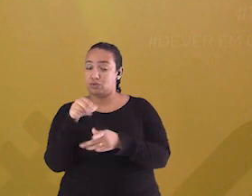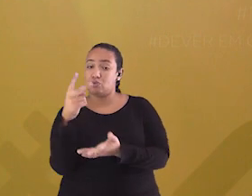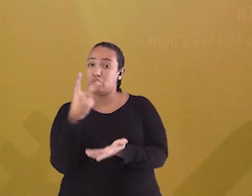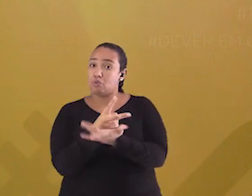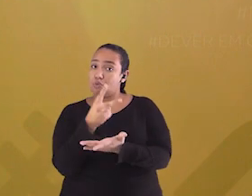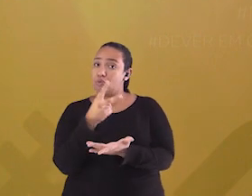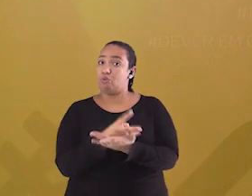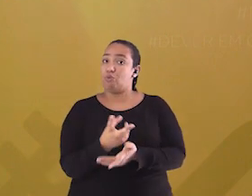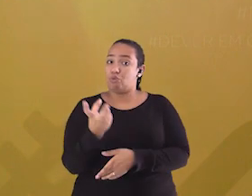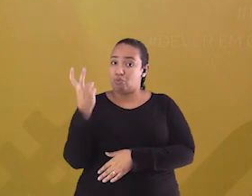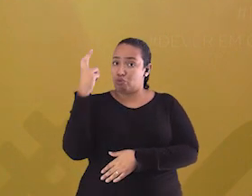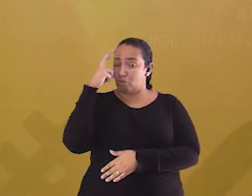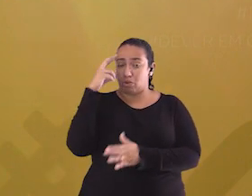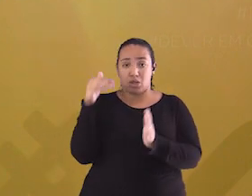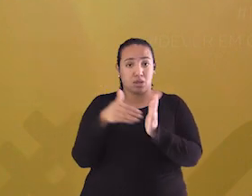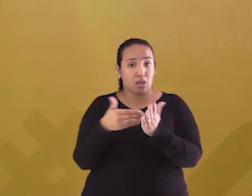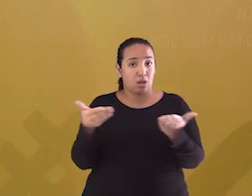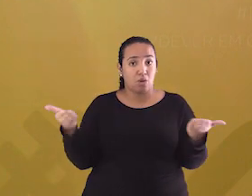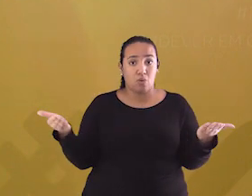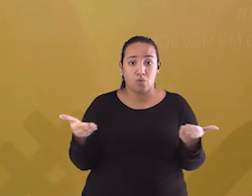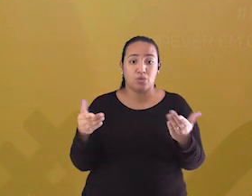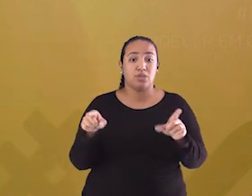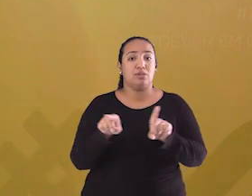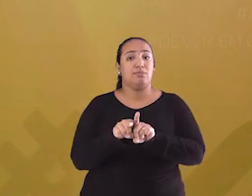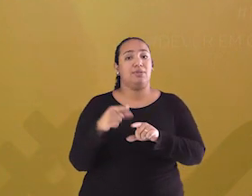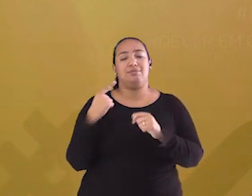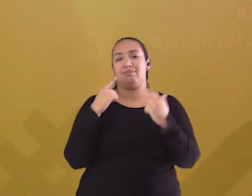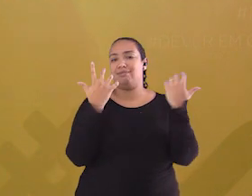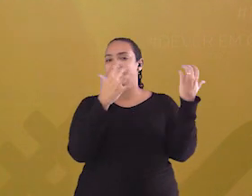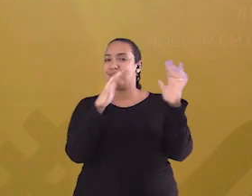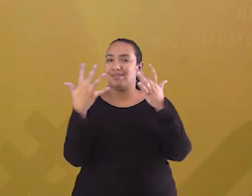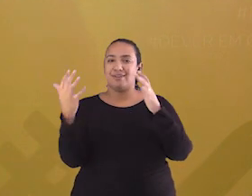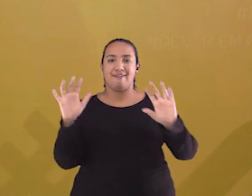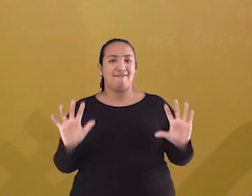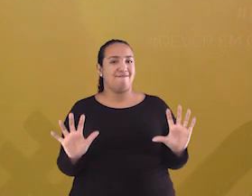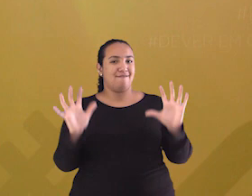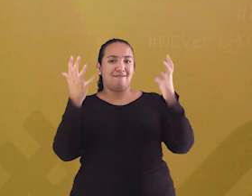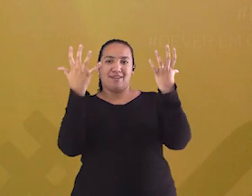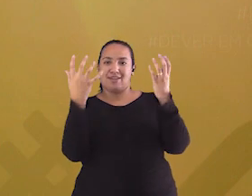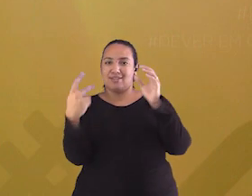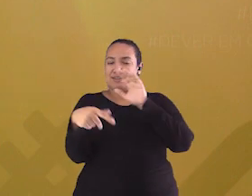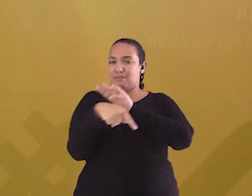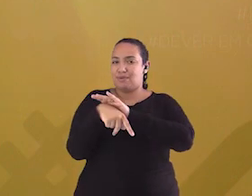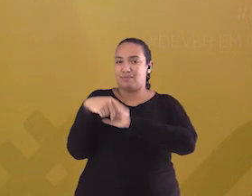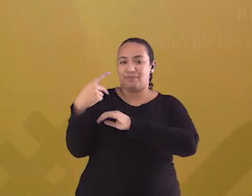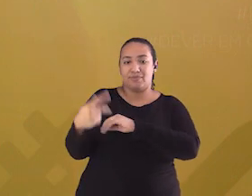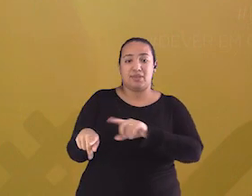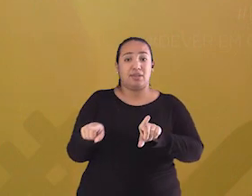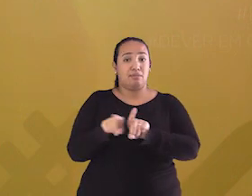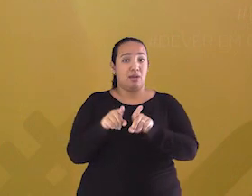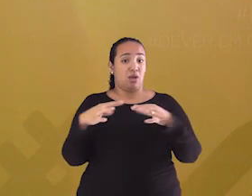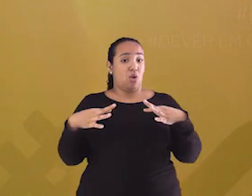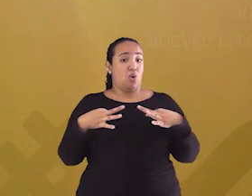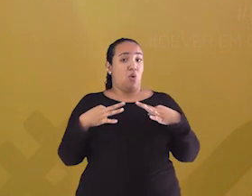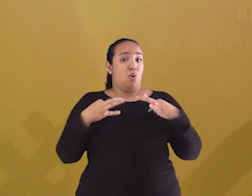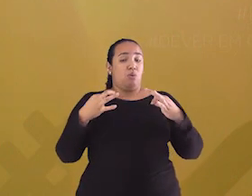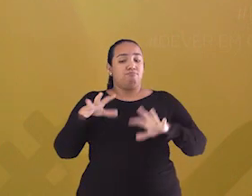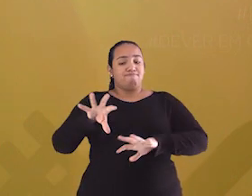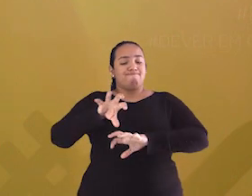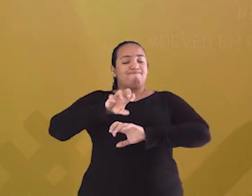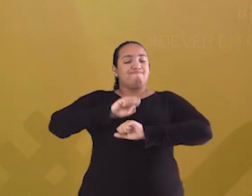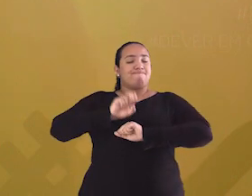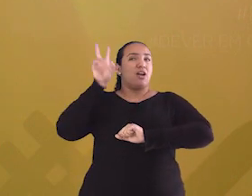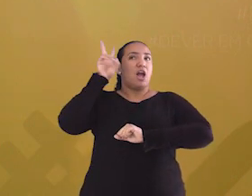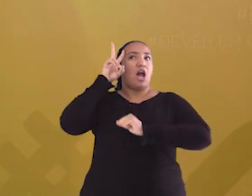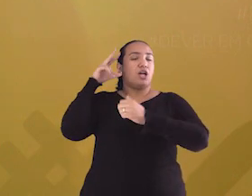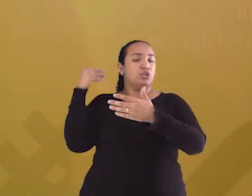sua cultura, fazendo suas comemorações com festas típicas, seus estilos musicais e roupas inspiradas a partir da sua